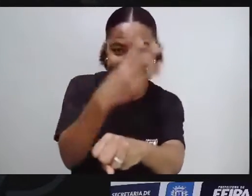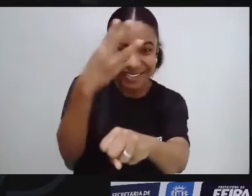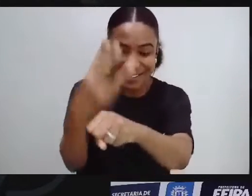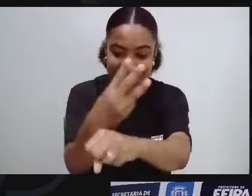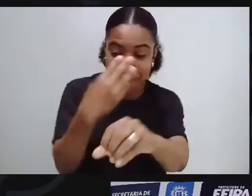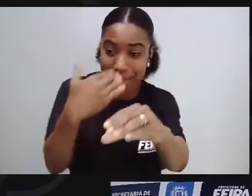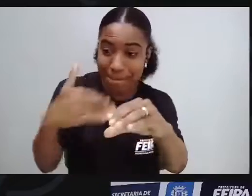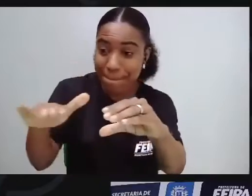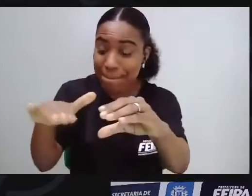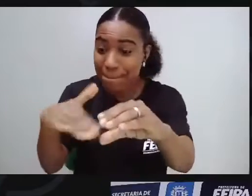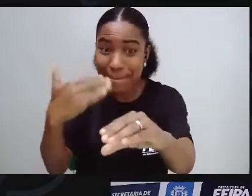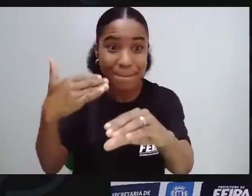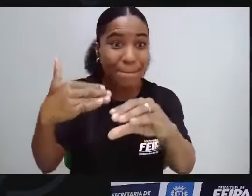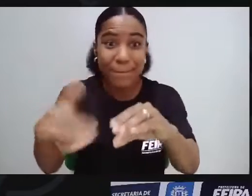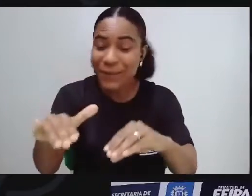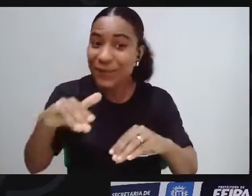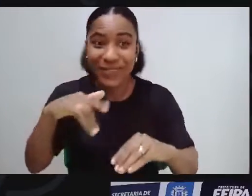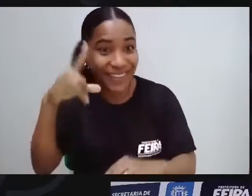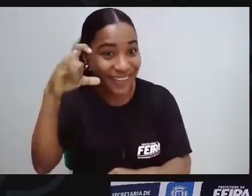dormir